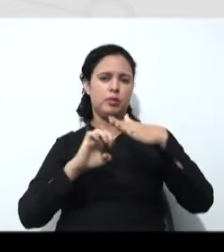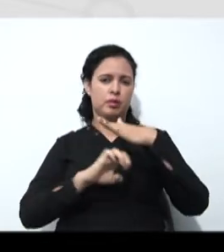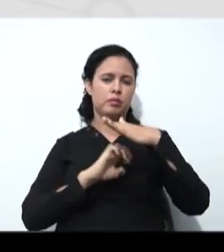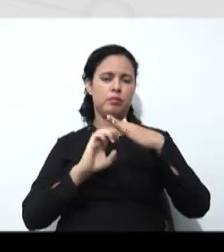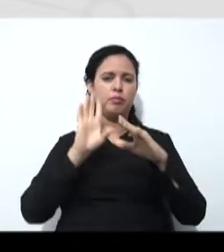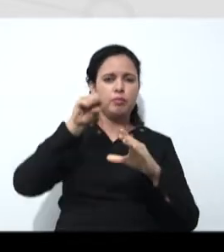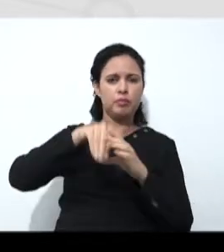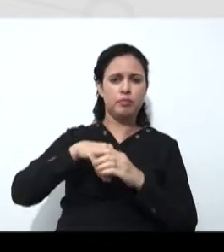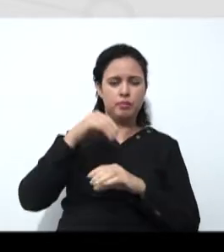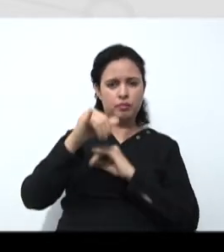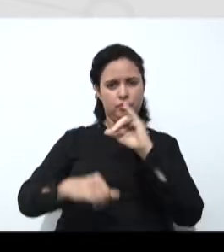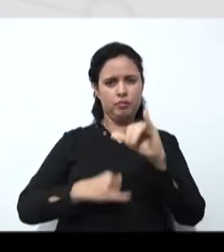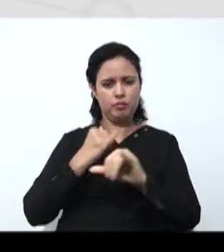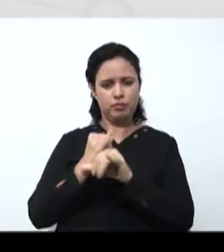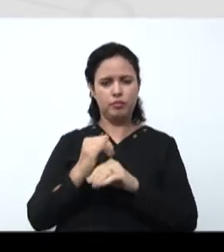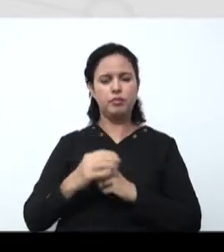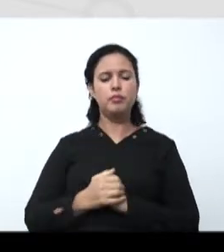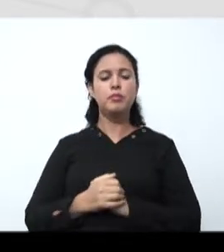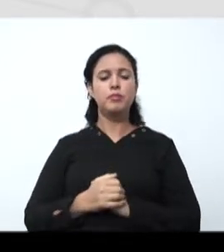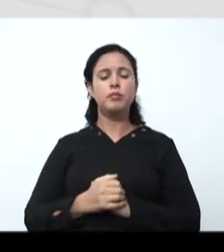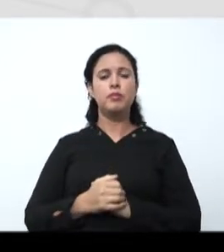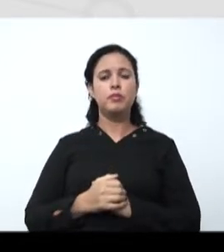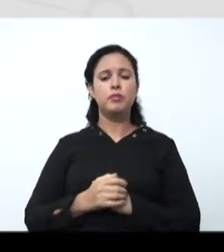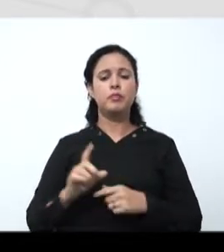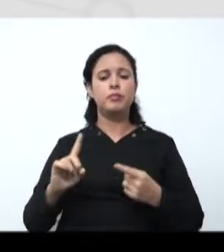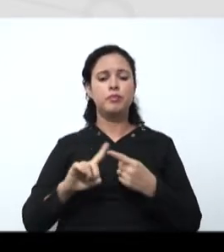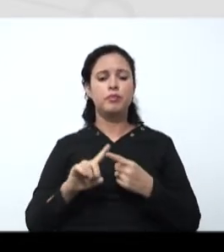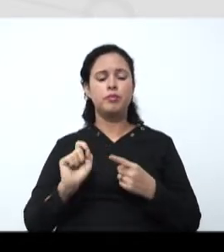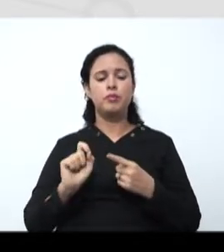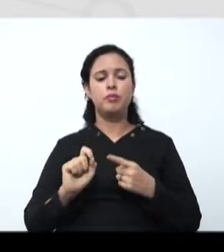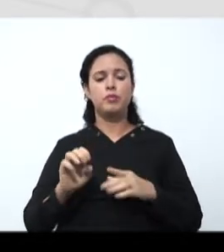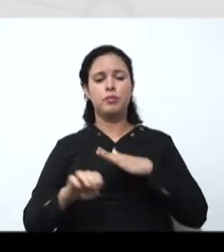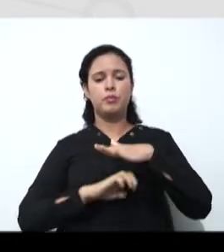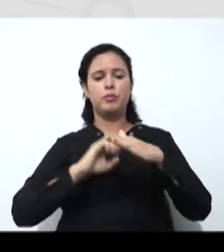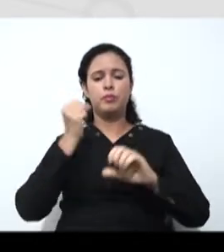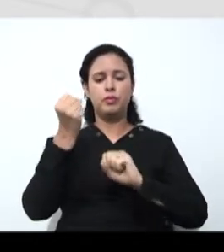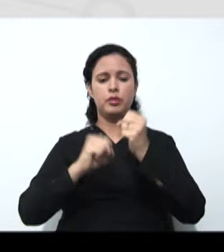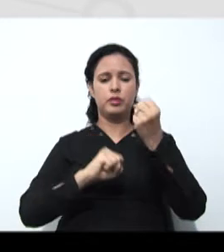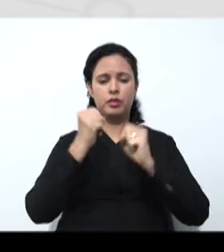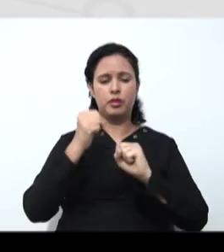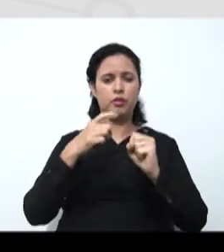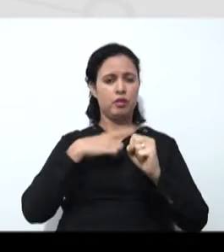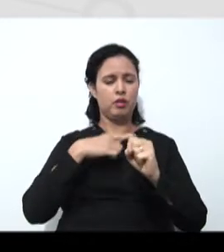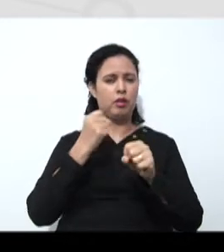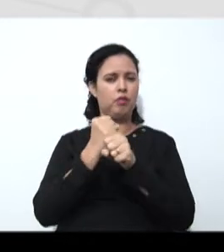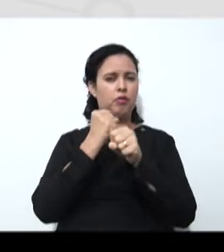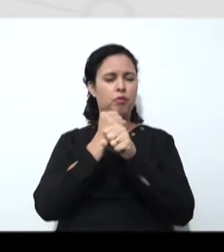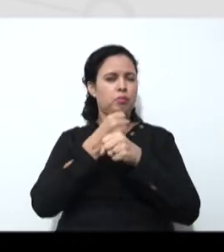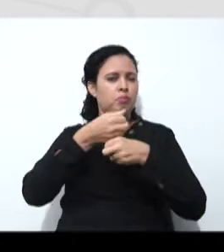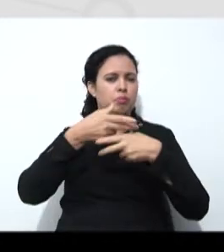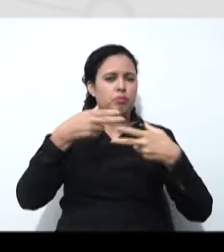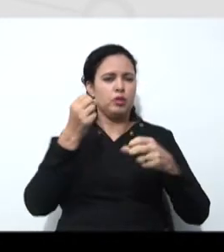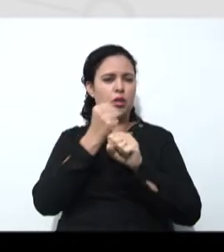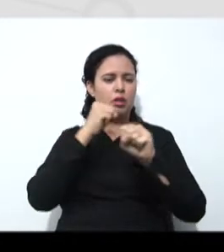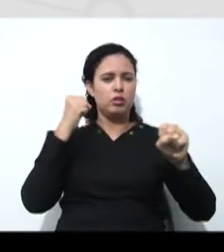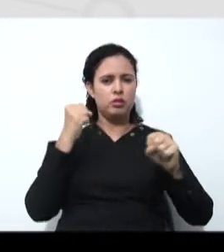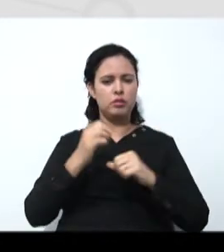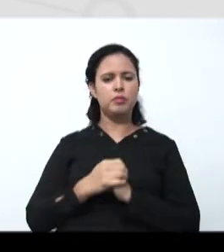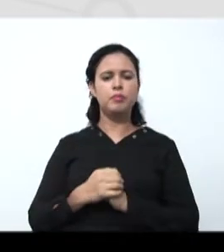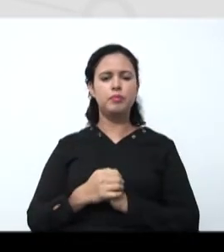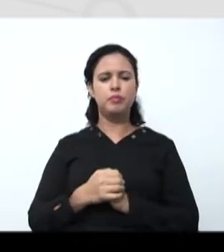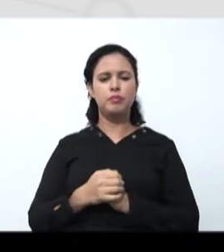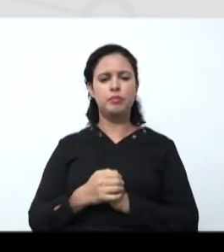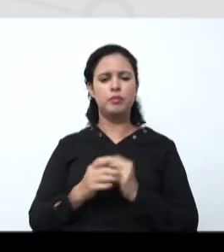em grande escala, e eles tendem a ser produtos de consumo. A empresa comercial, ela